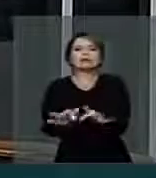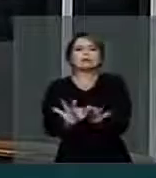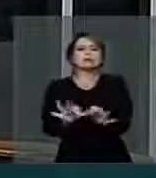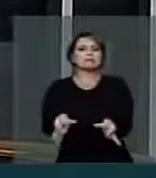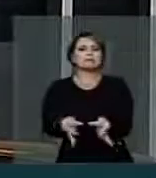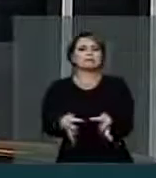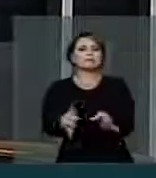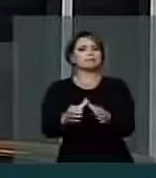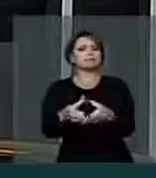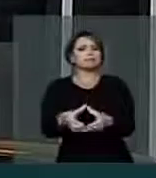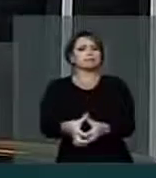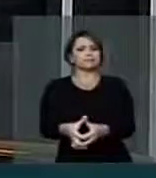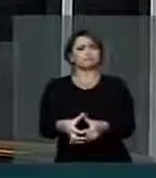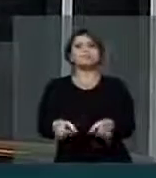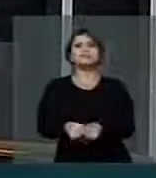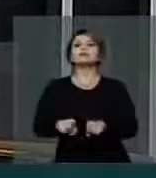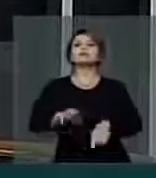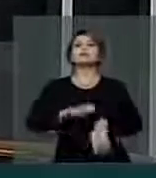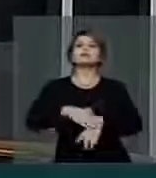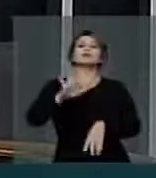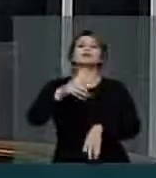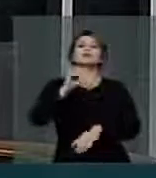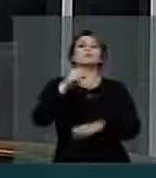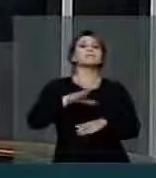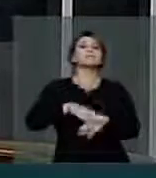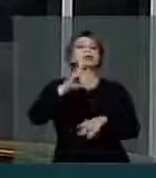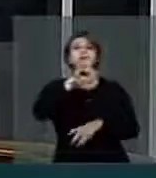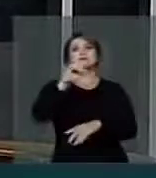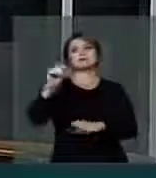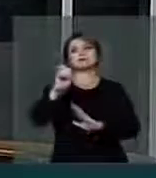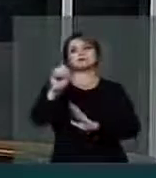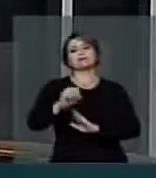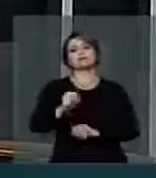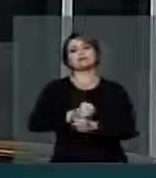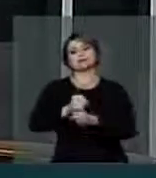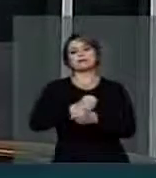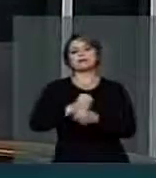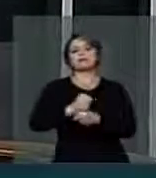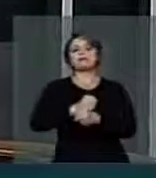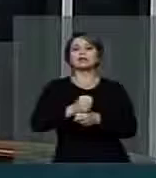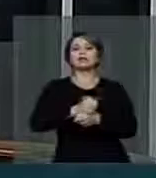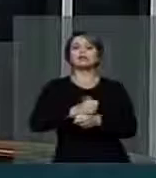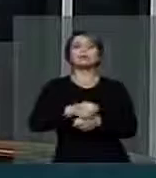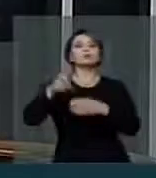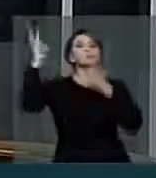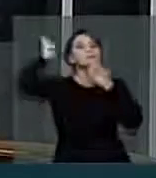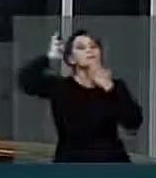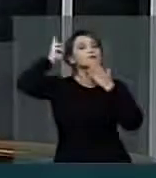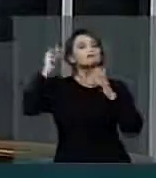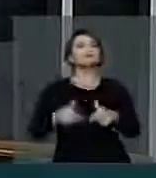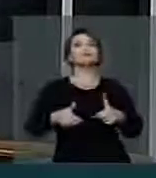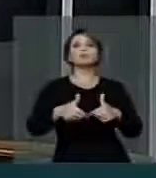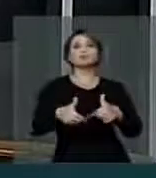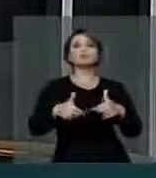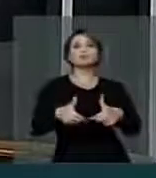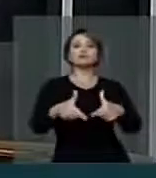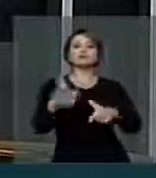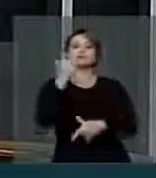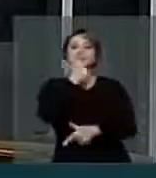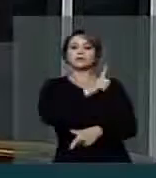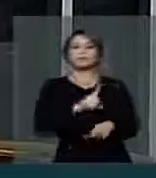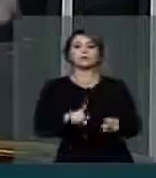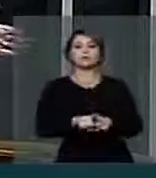áreas, e há mais de um século que esses indígenas lutam para retomar os seus